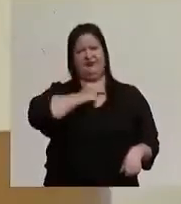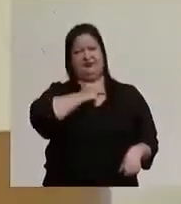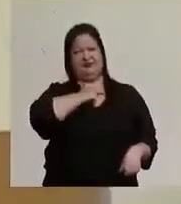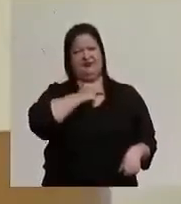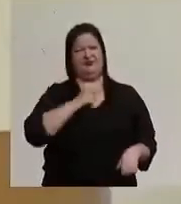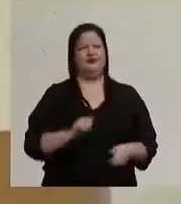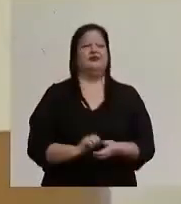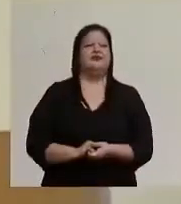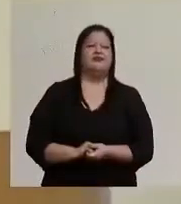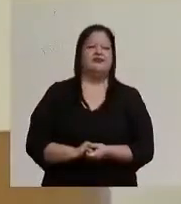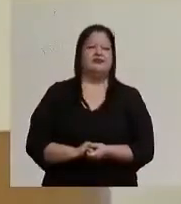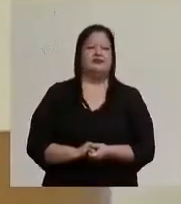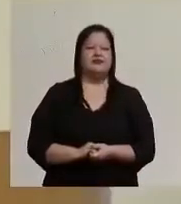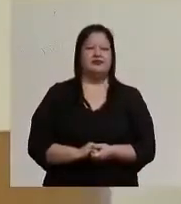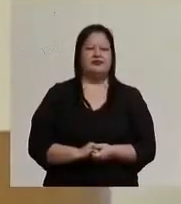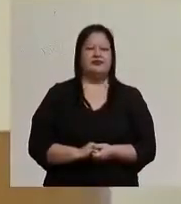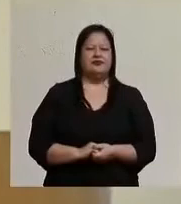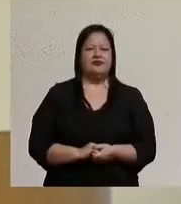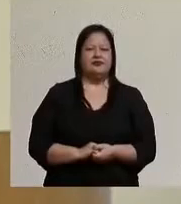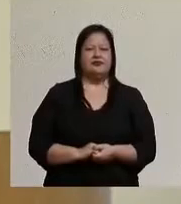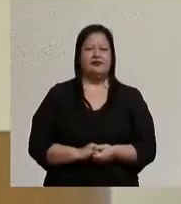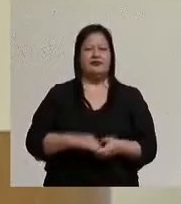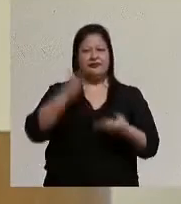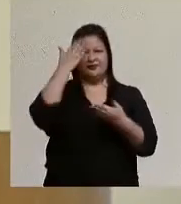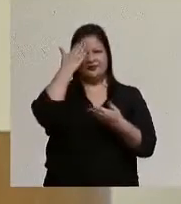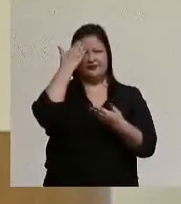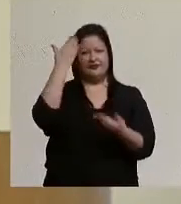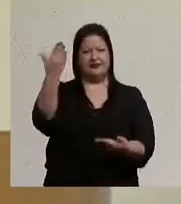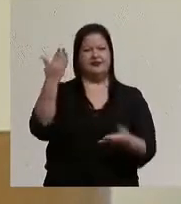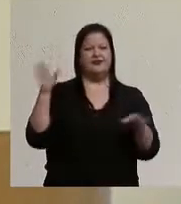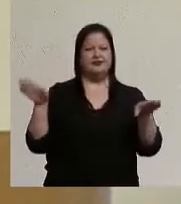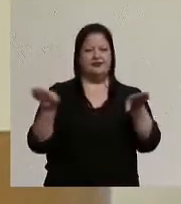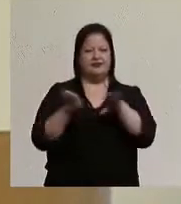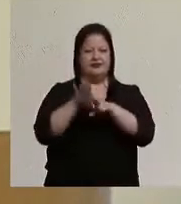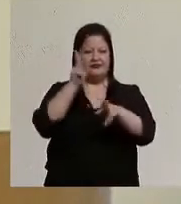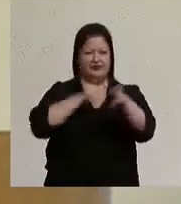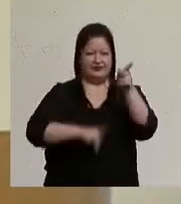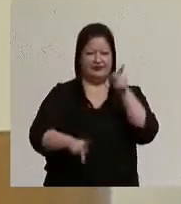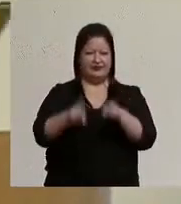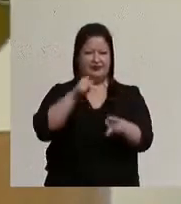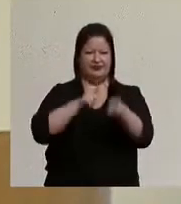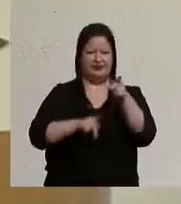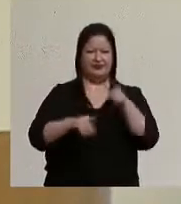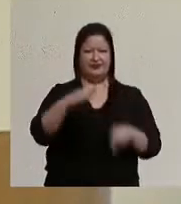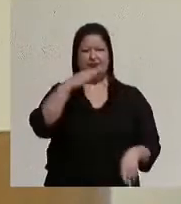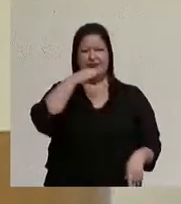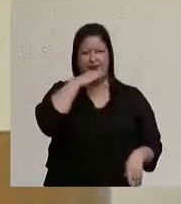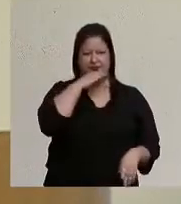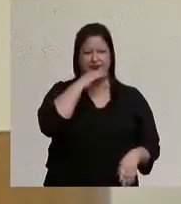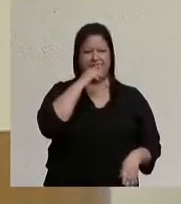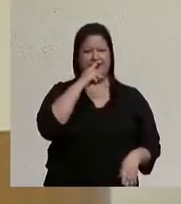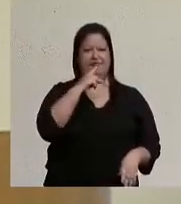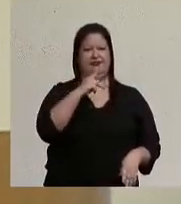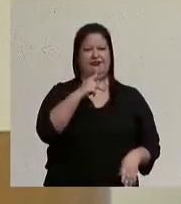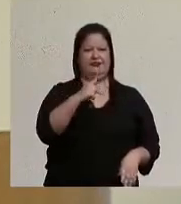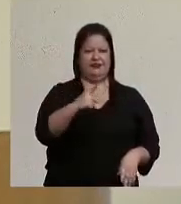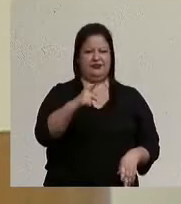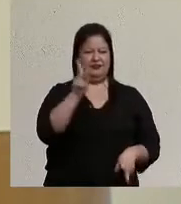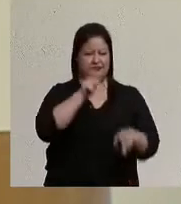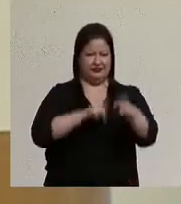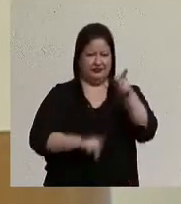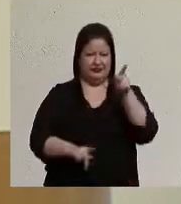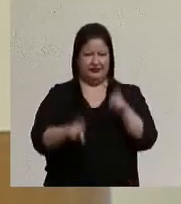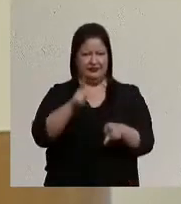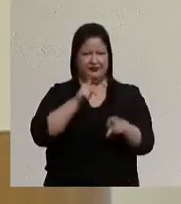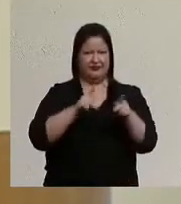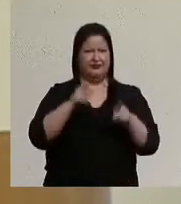vereador e também quero aqui gente agradecer a população de Santana de Parnaíba né uma população